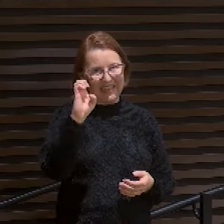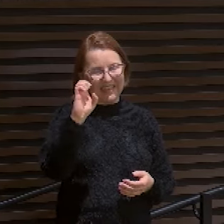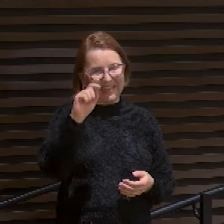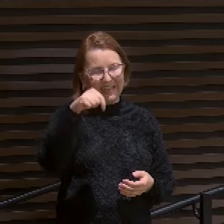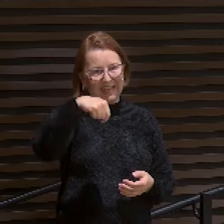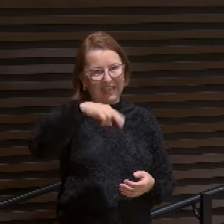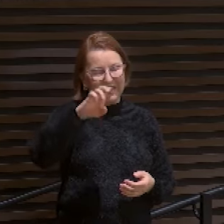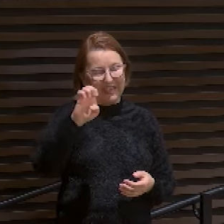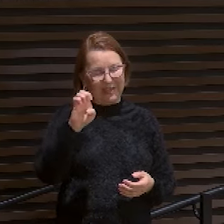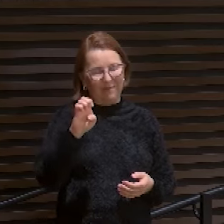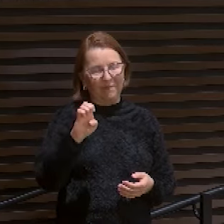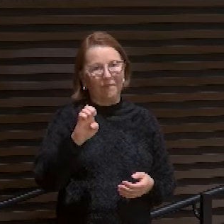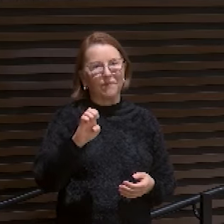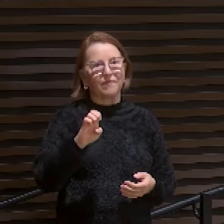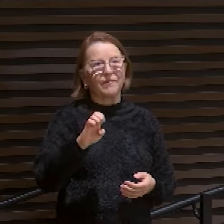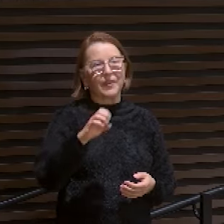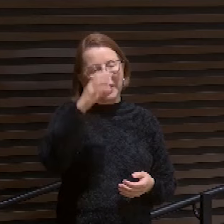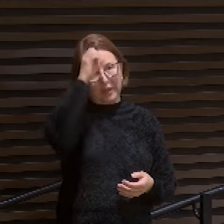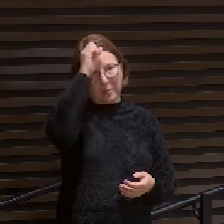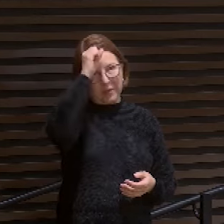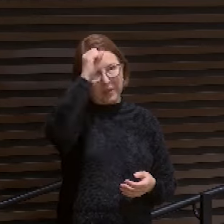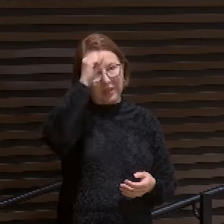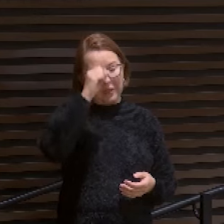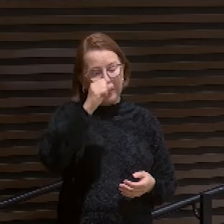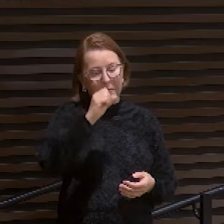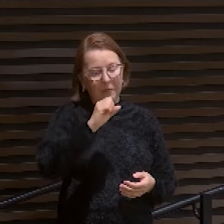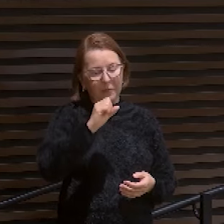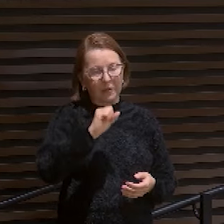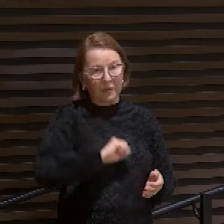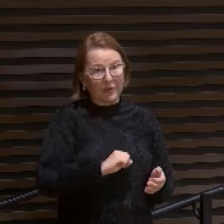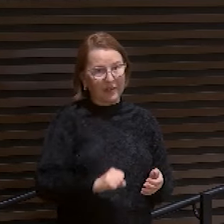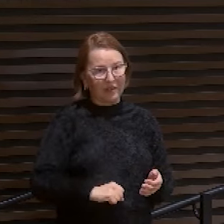e vimos o sacerdote assentado,